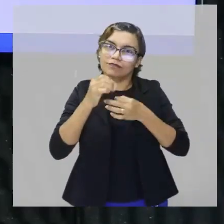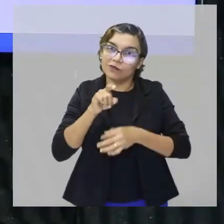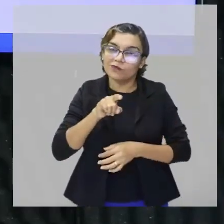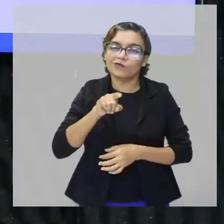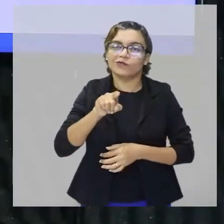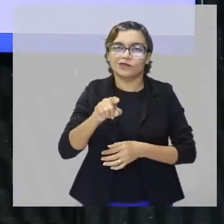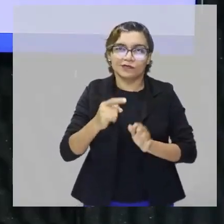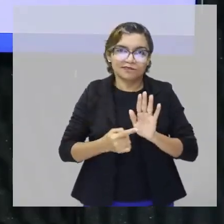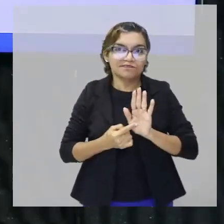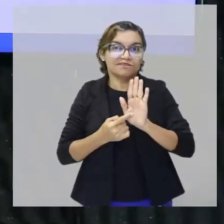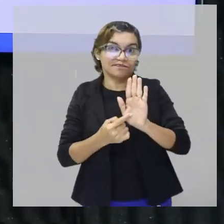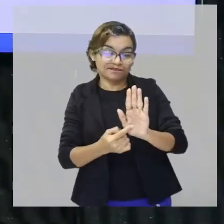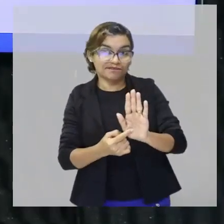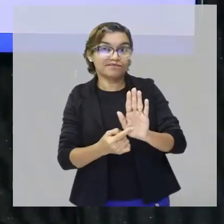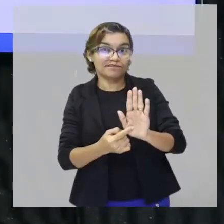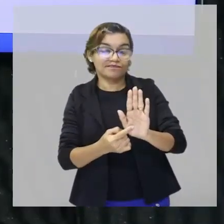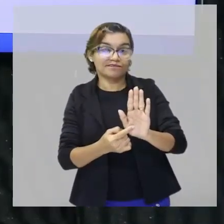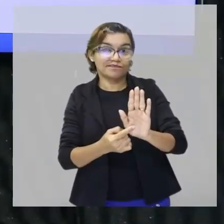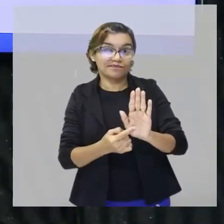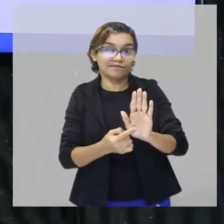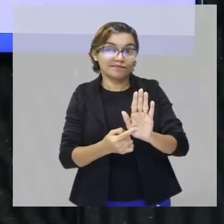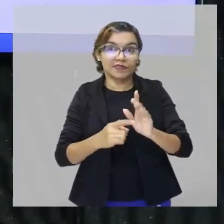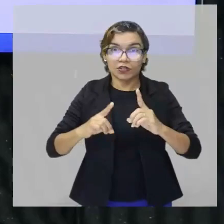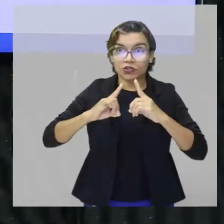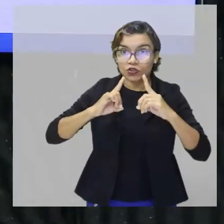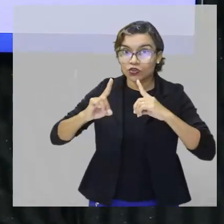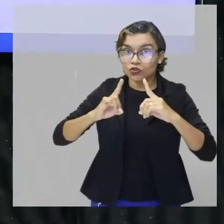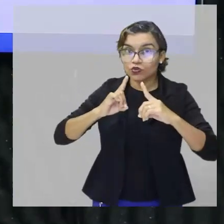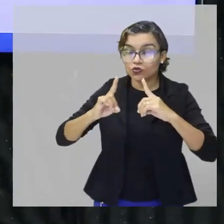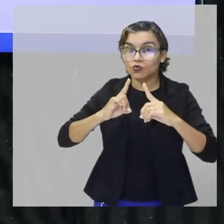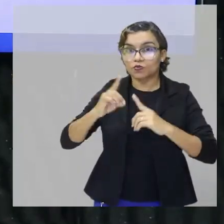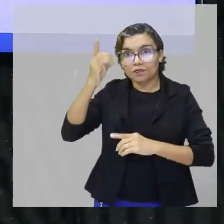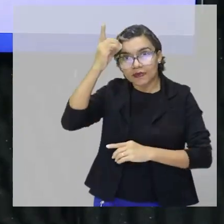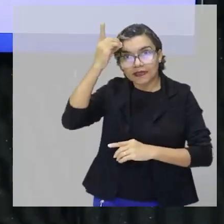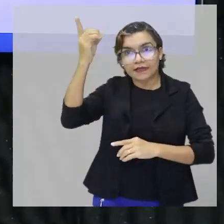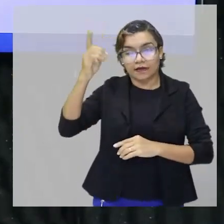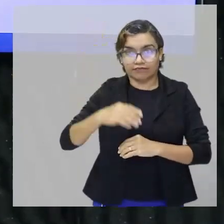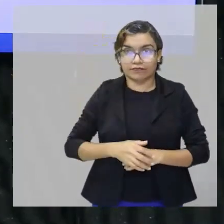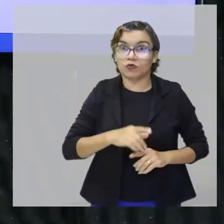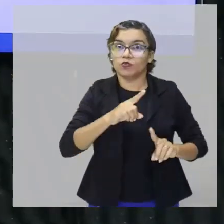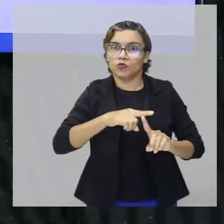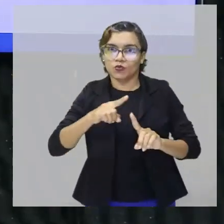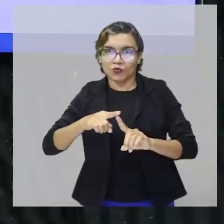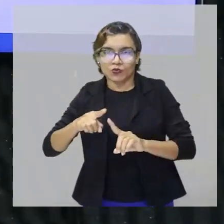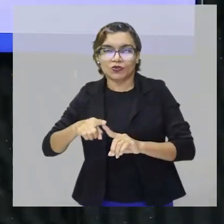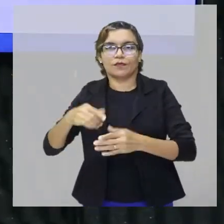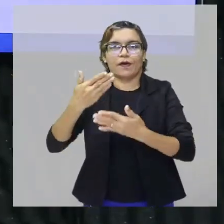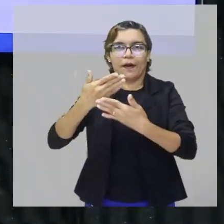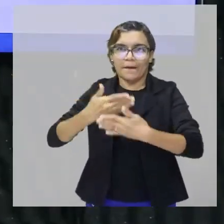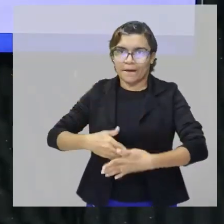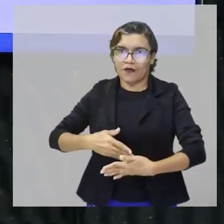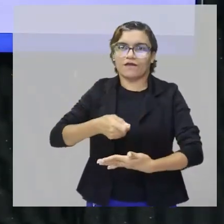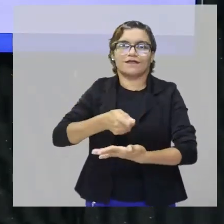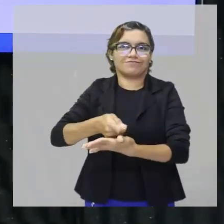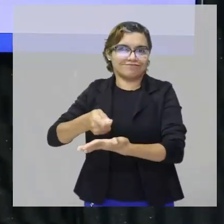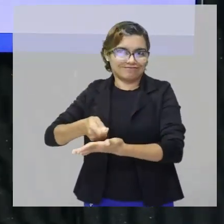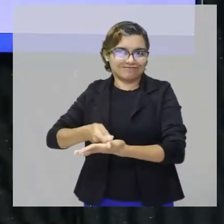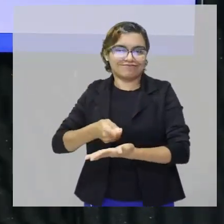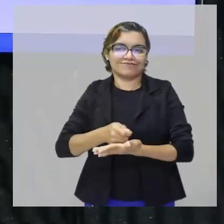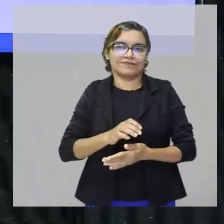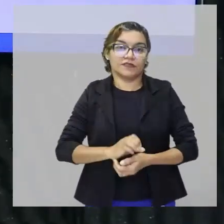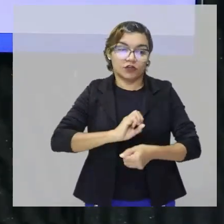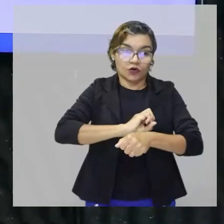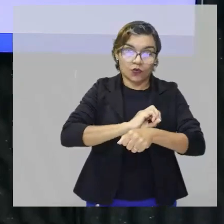vai apresentar, você discute uma ideia. E é esse tipo que os exames mais cobram, né? Então, tanto da